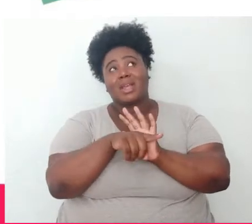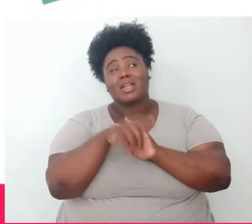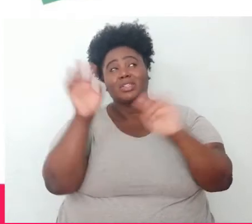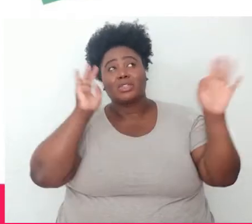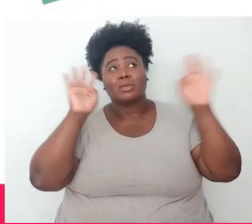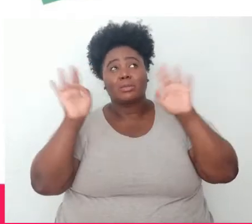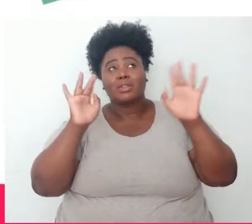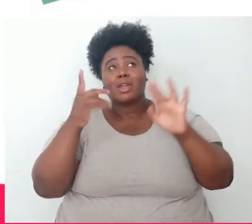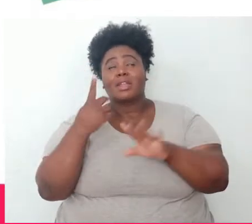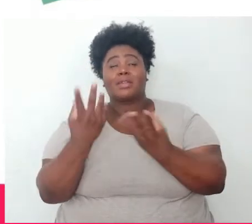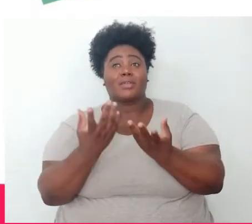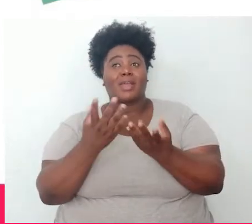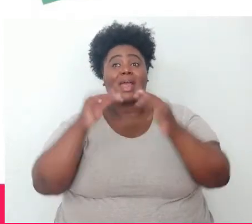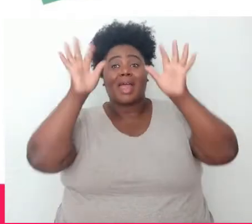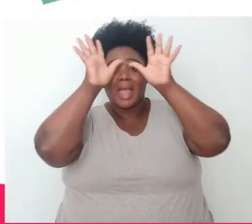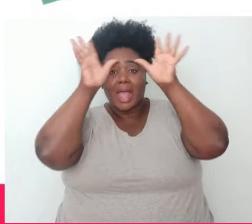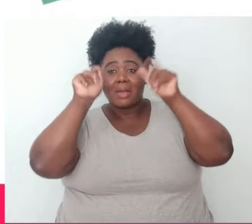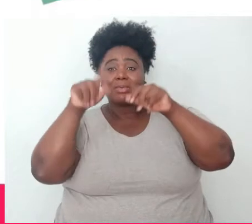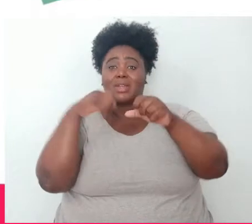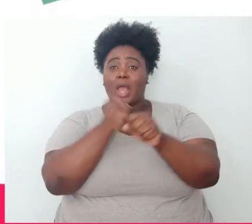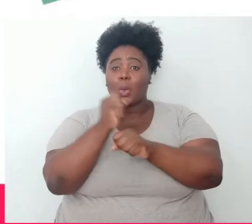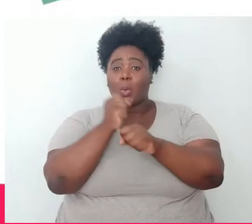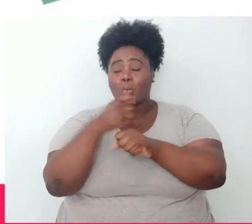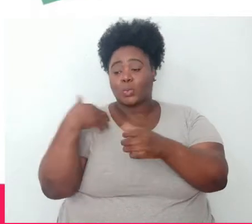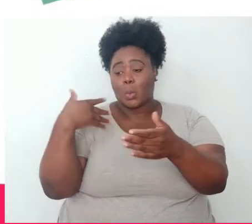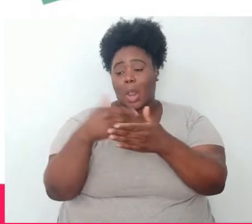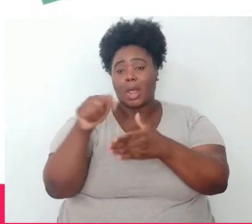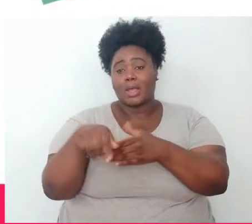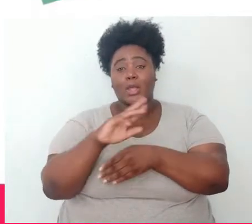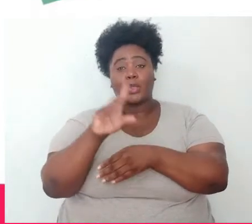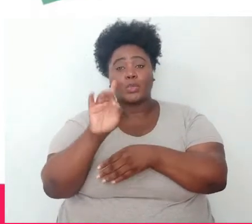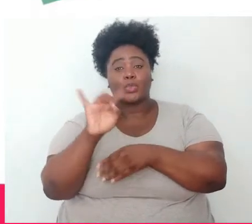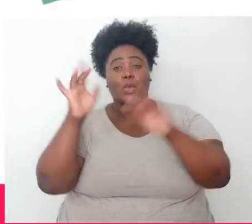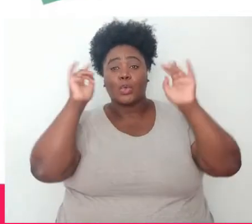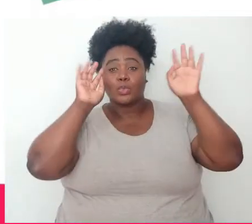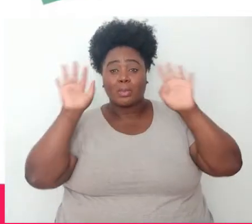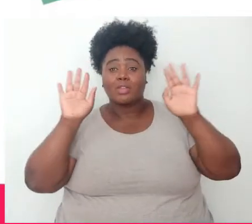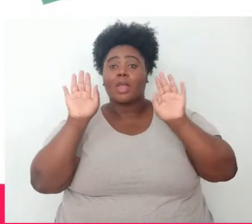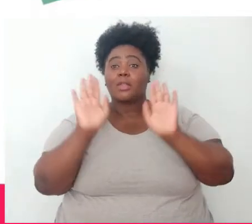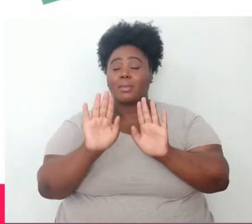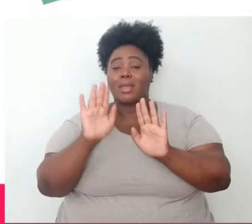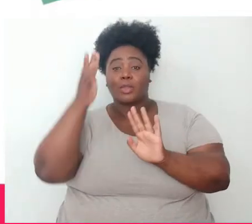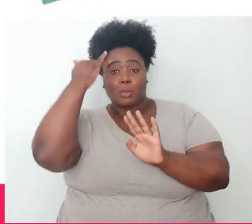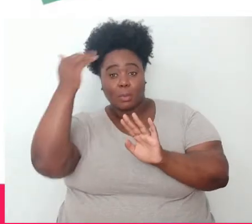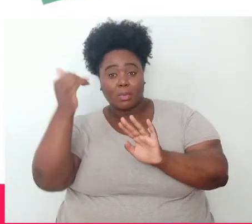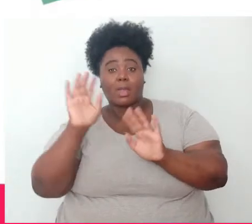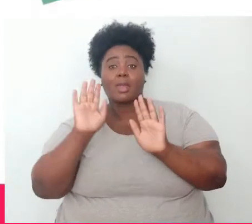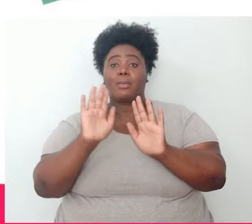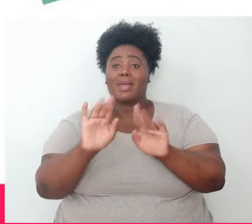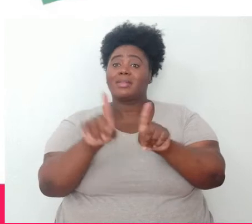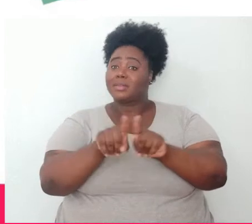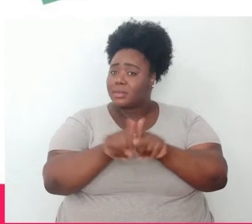imaginários, da gente pensar a Amazônia que foi construída até aqui, não só pelo imaginário popular, mas